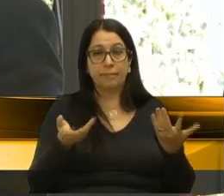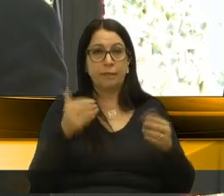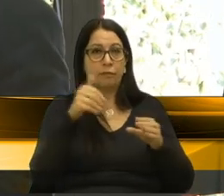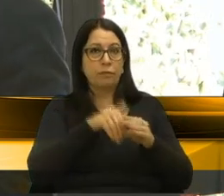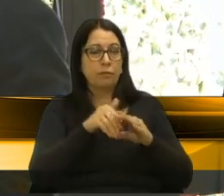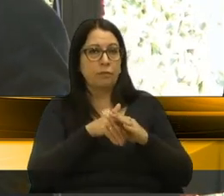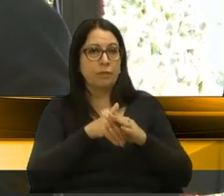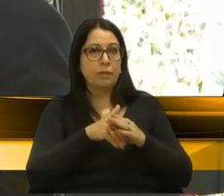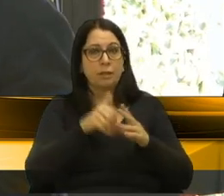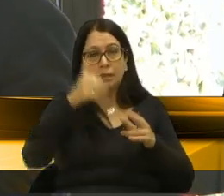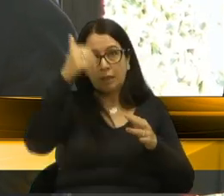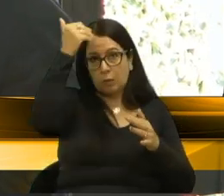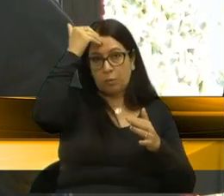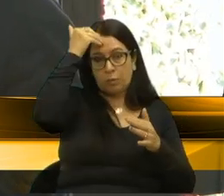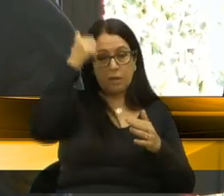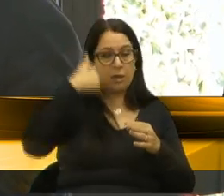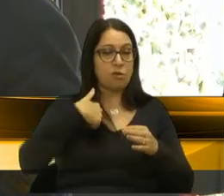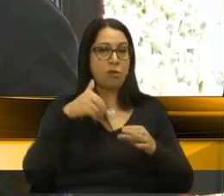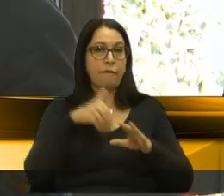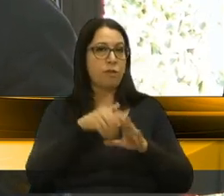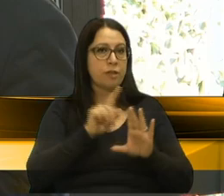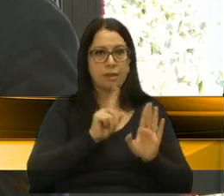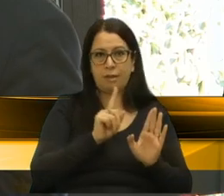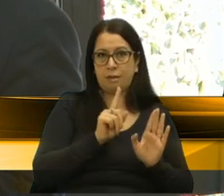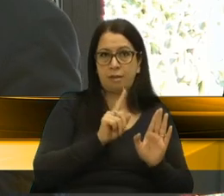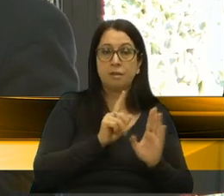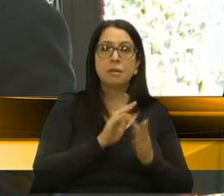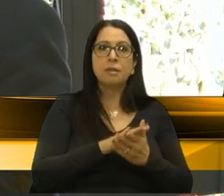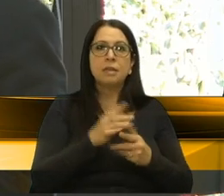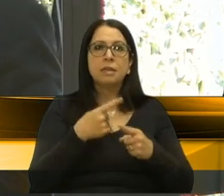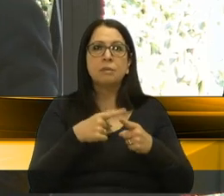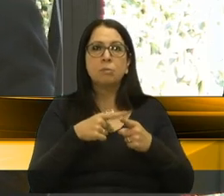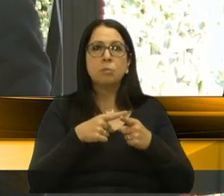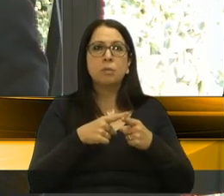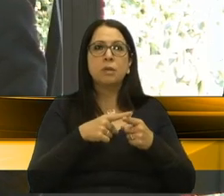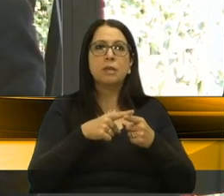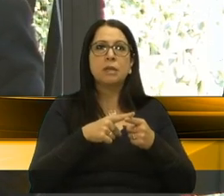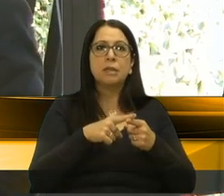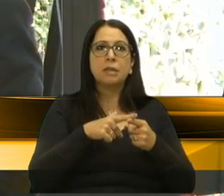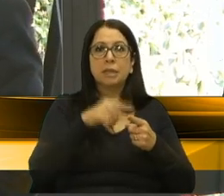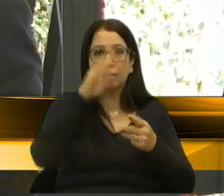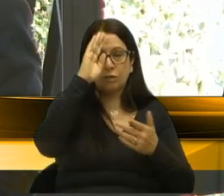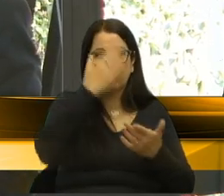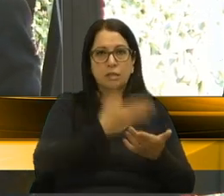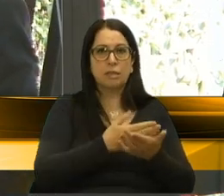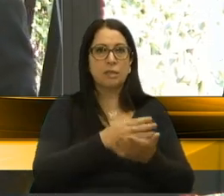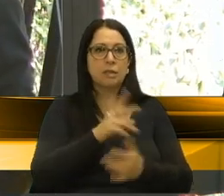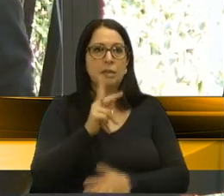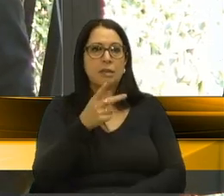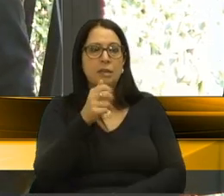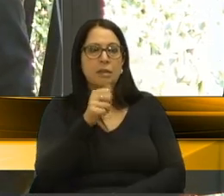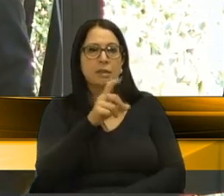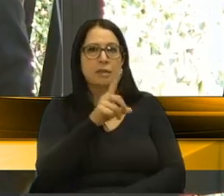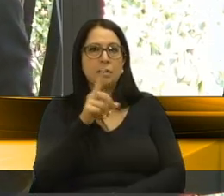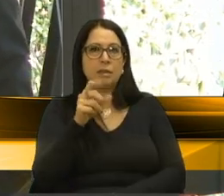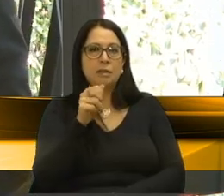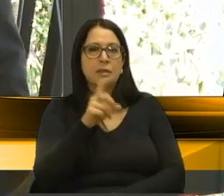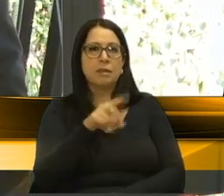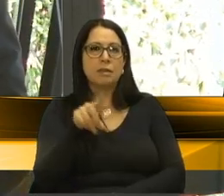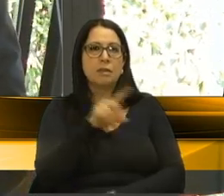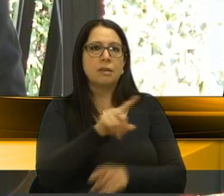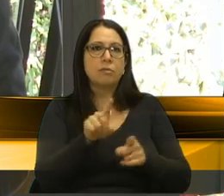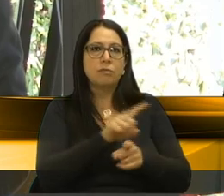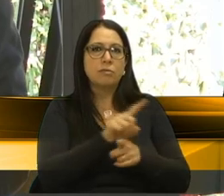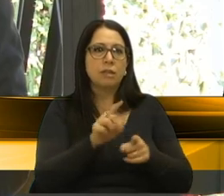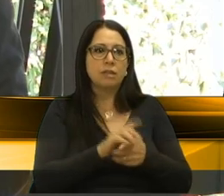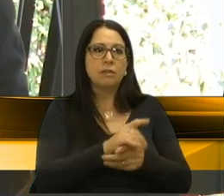nele, aguente. Eu não votei nele, não votei por convicção no Haddad, mas eu não sabia exatamente